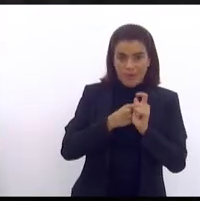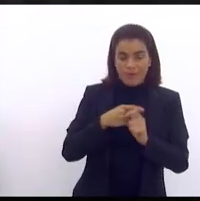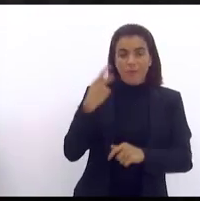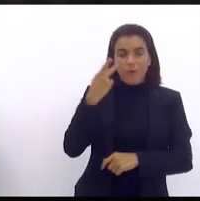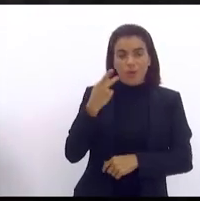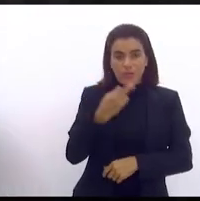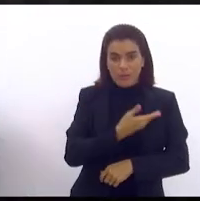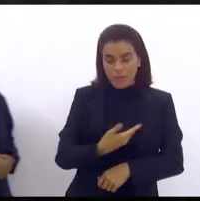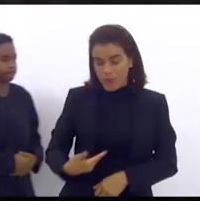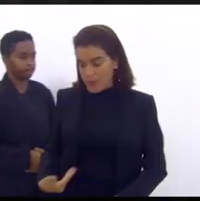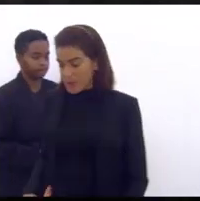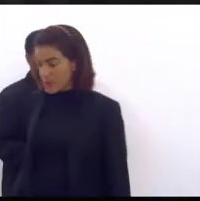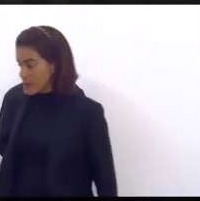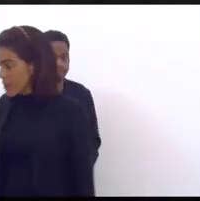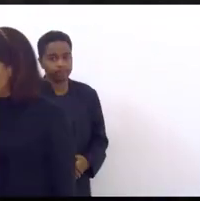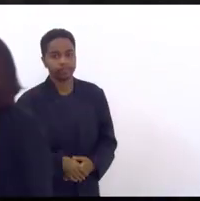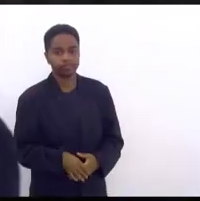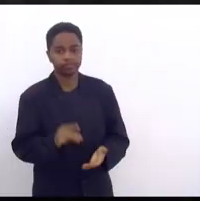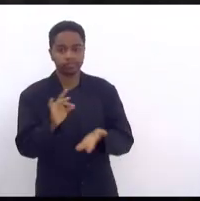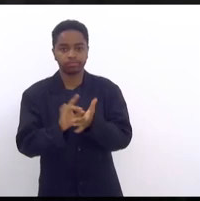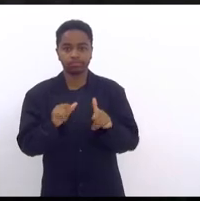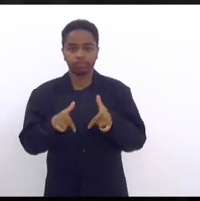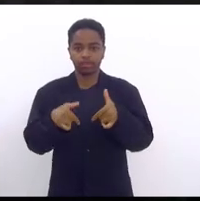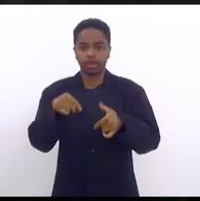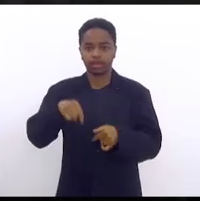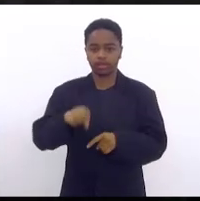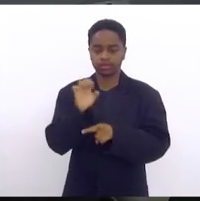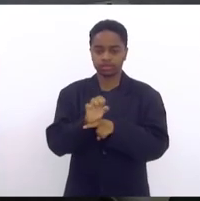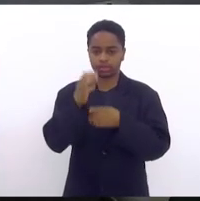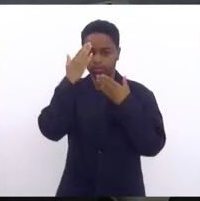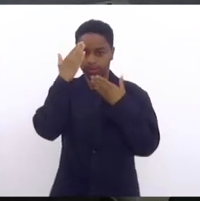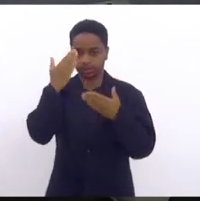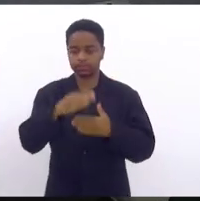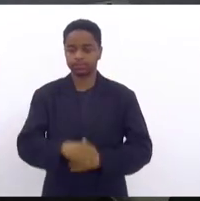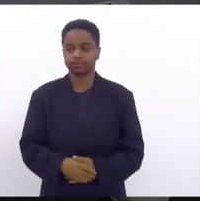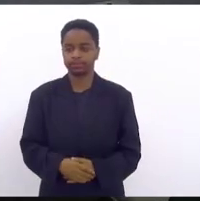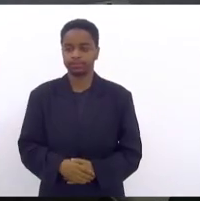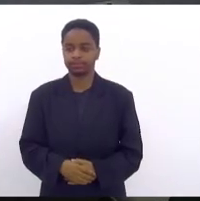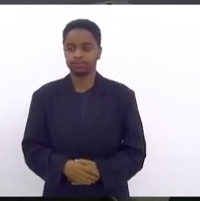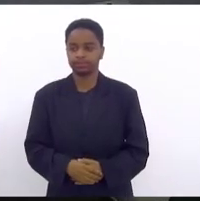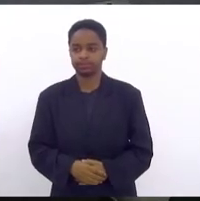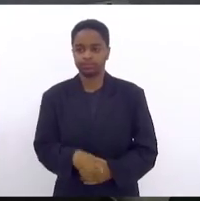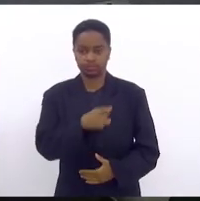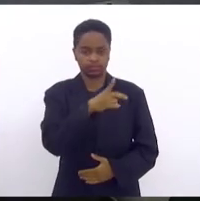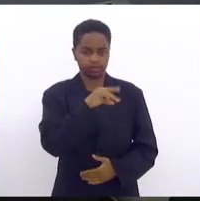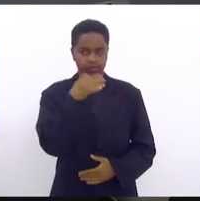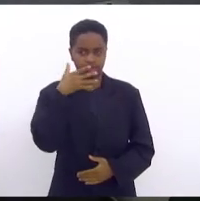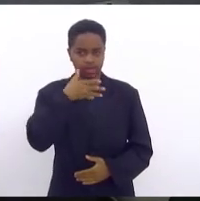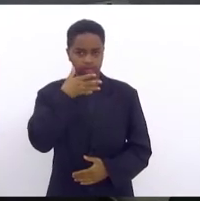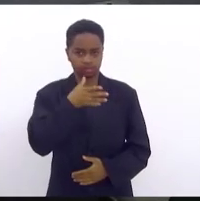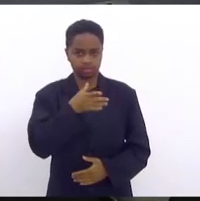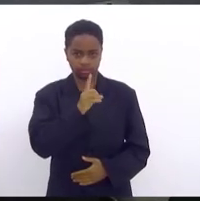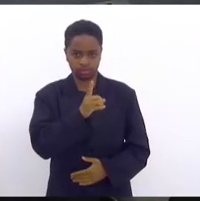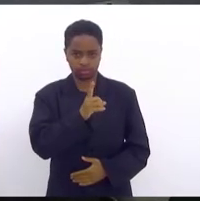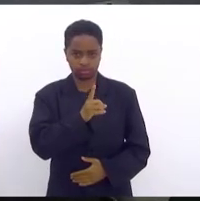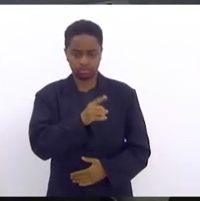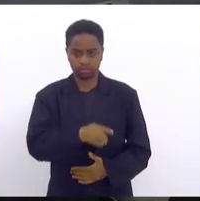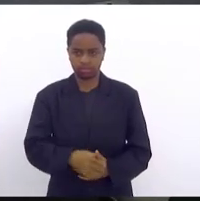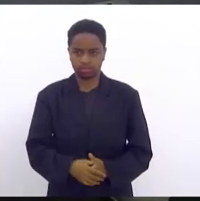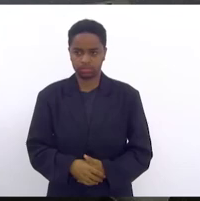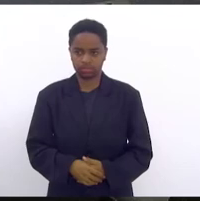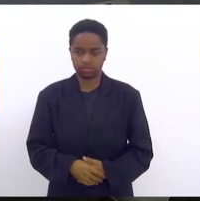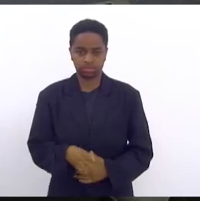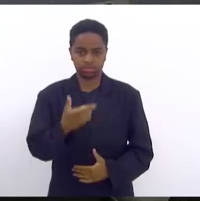públicas efetivas para nosso Estado Muito obrigado senhora Presidente a senhora vai falar não